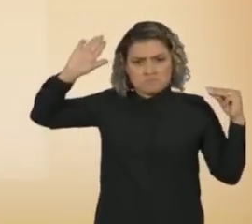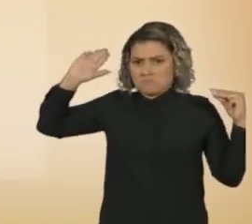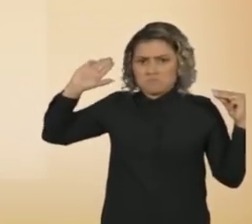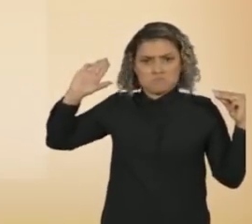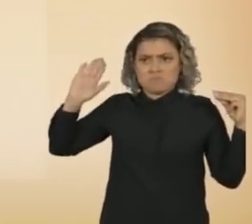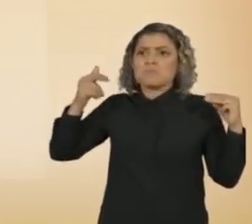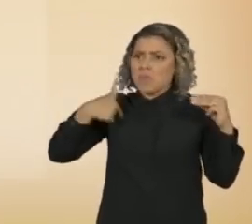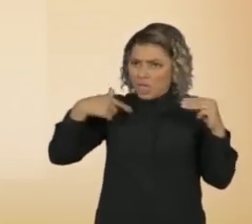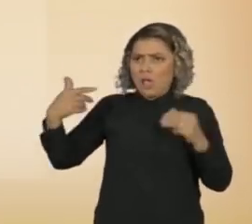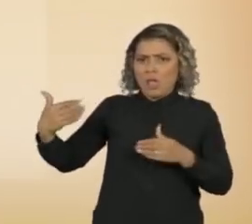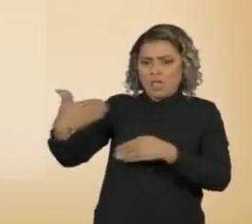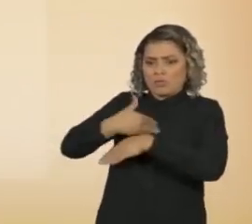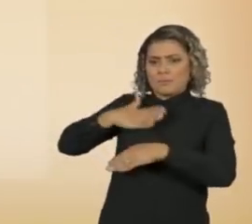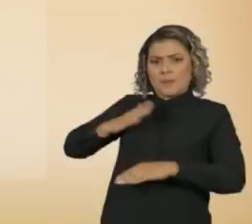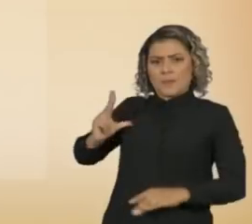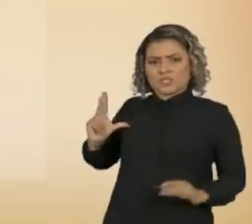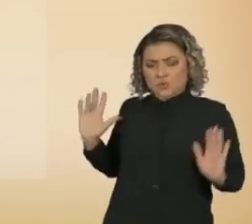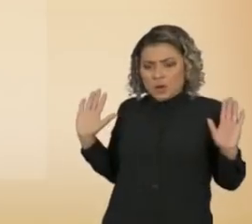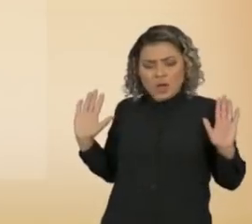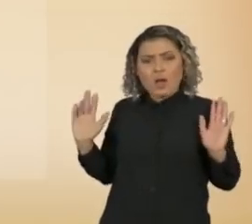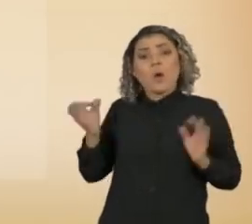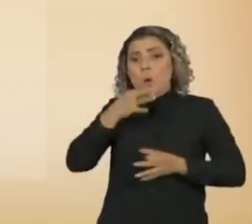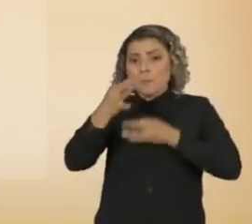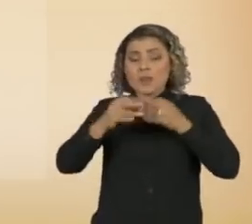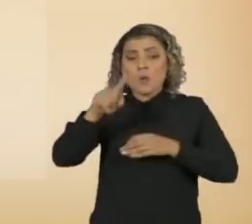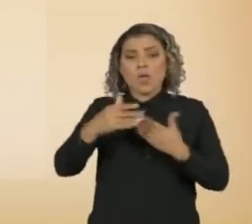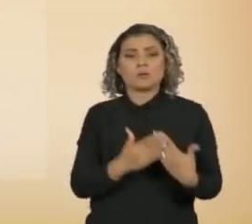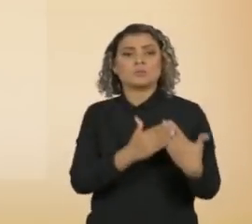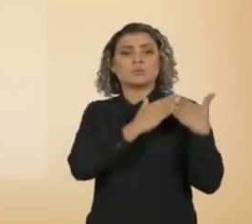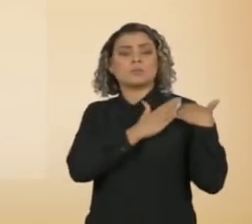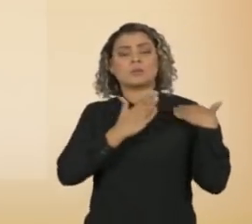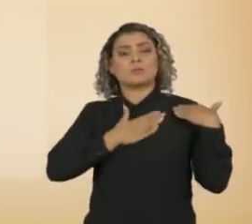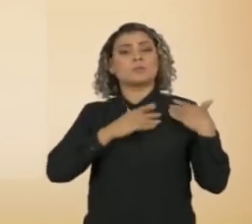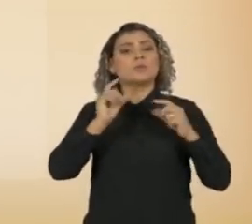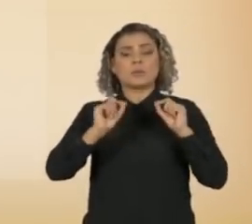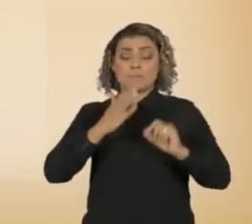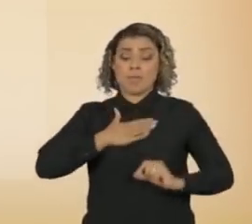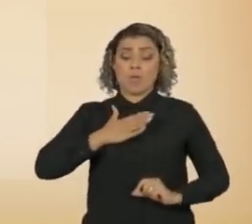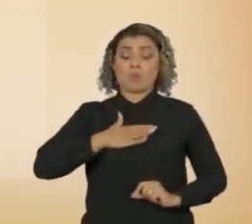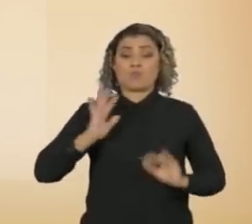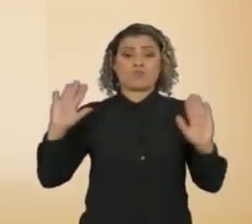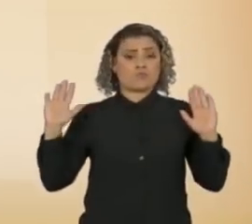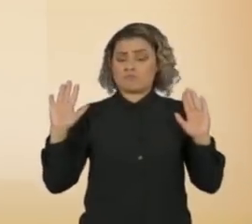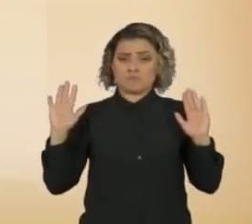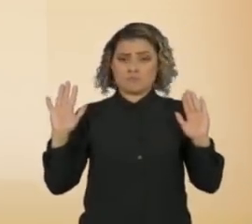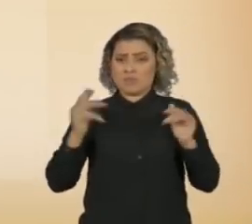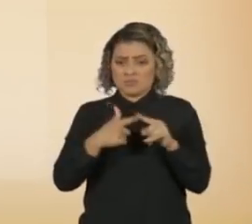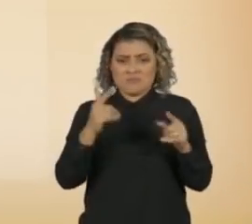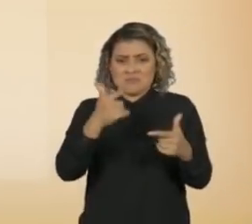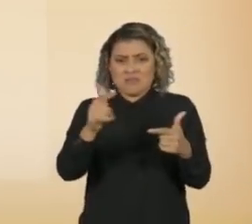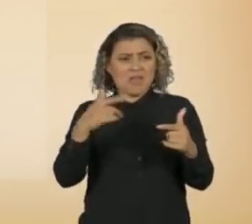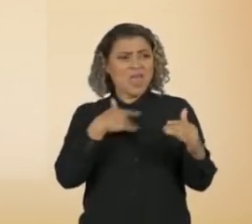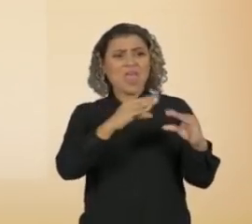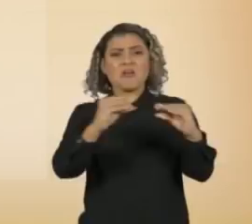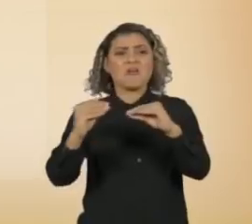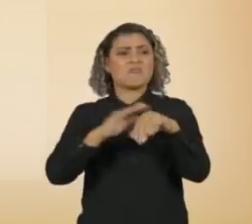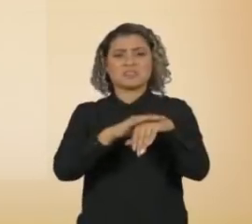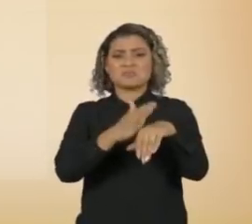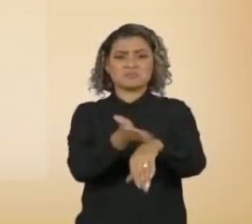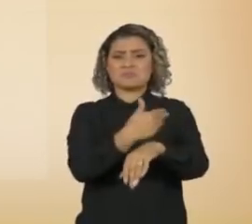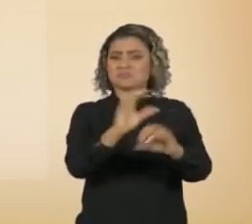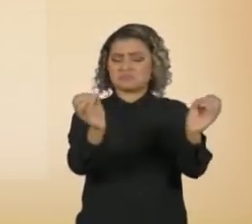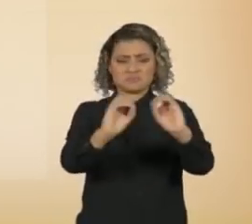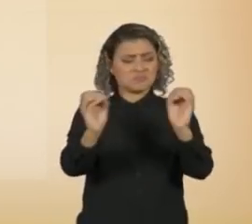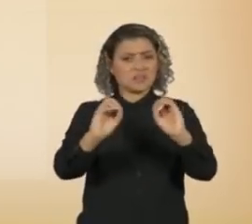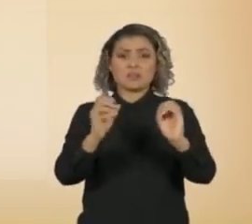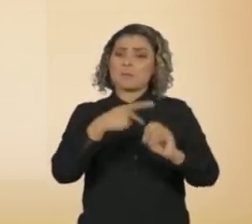Institucional afirmou ainda que a opinião é de responsabilidade exclusiva dele e não fruto de qualquer conversa anterior,